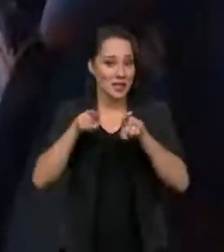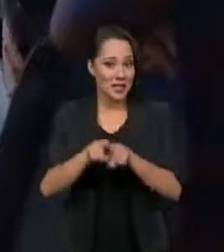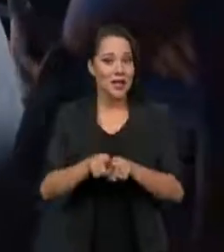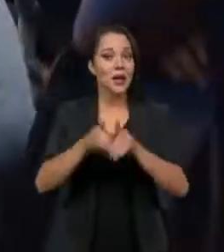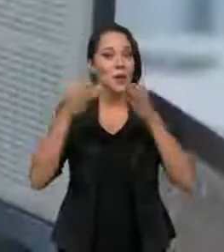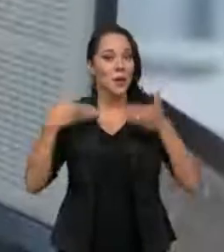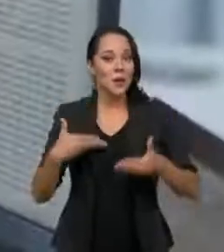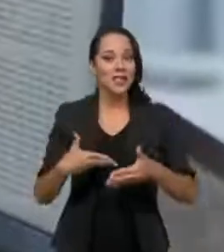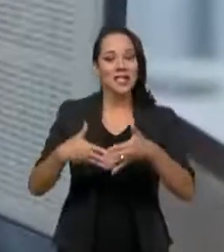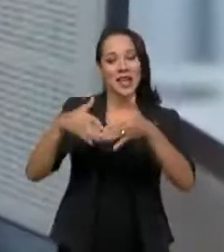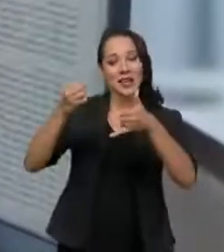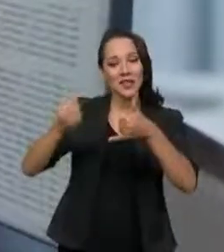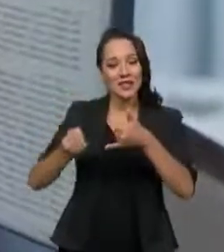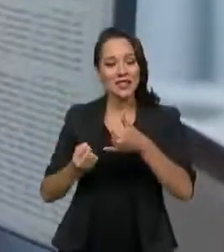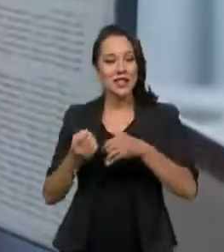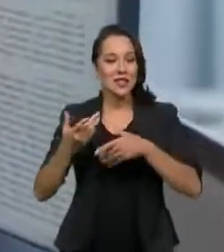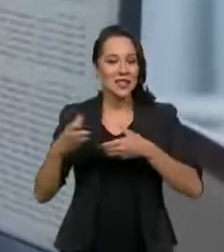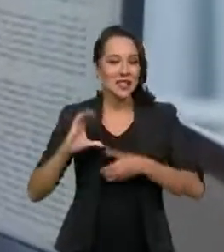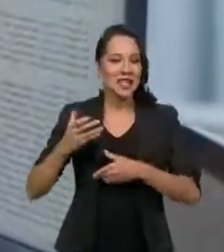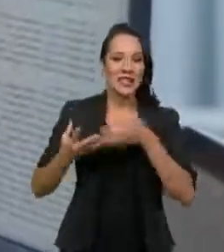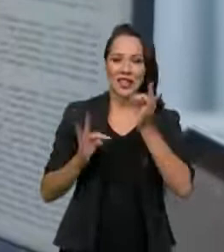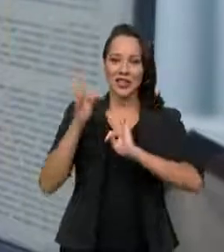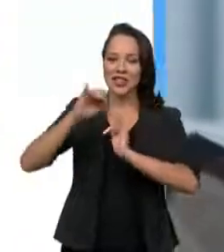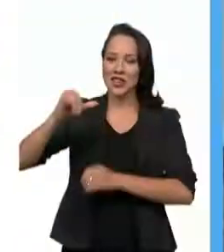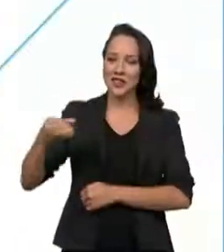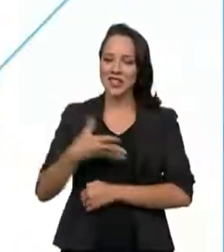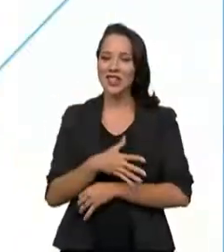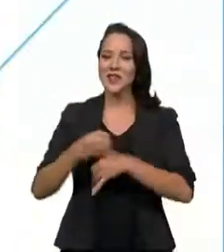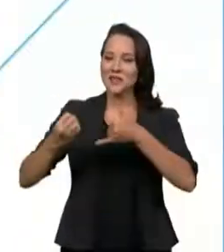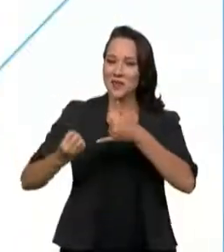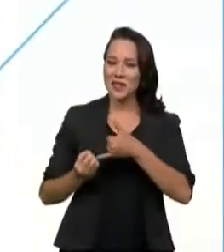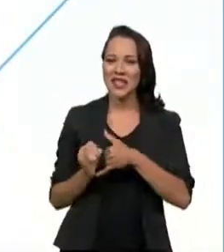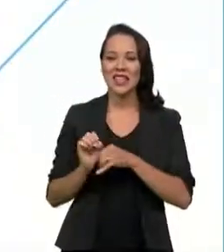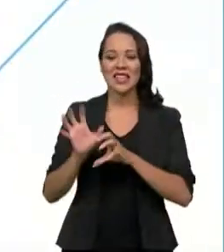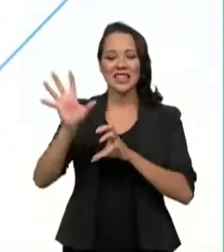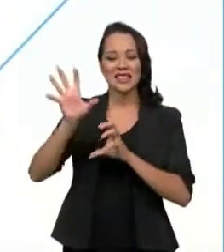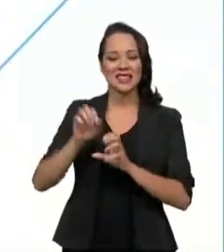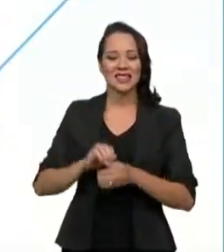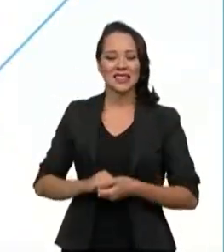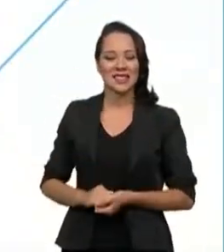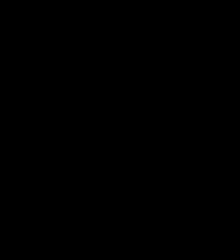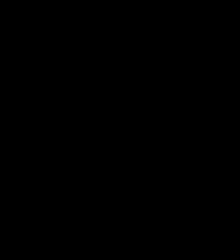Ministério da Ciência, Tecnologia e Inovações, MCTI.